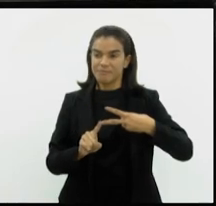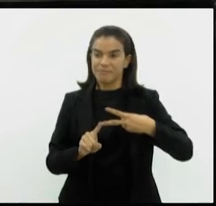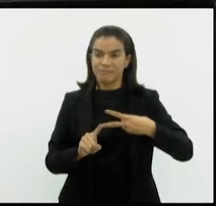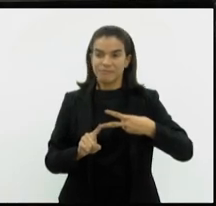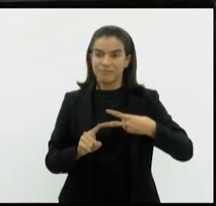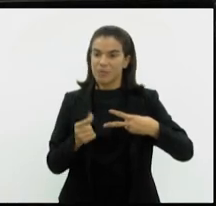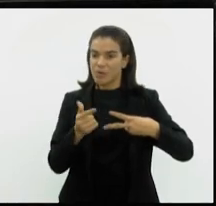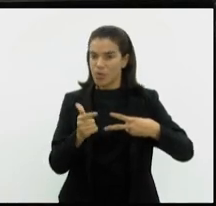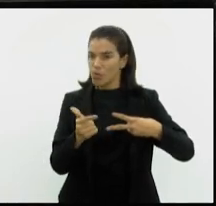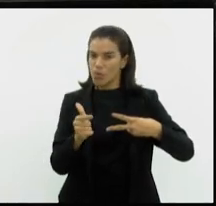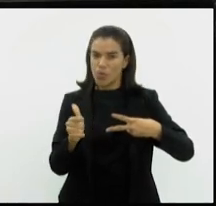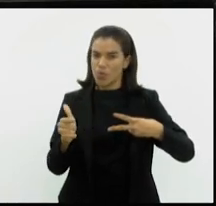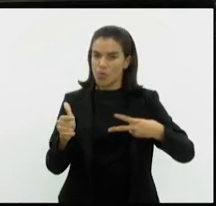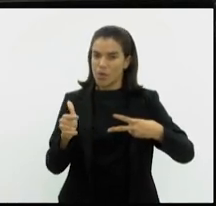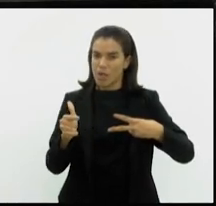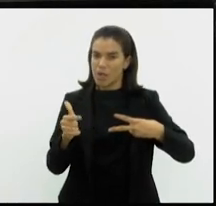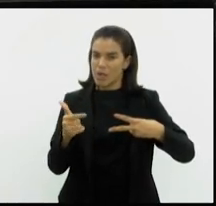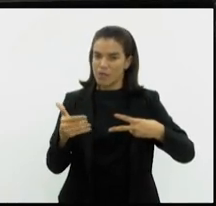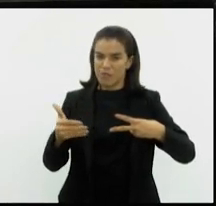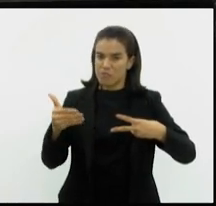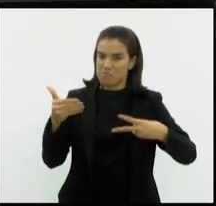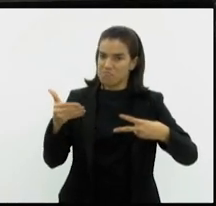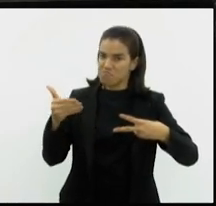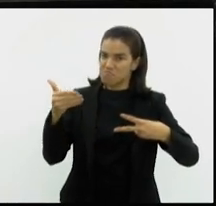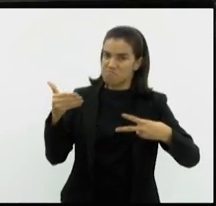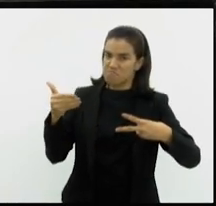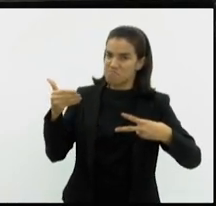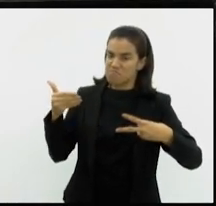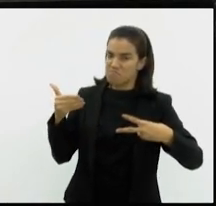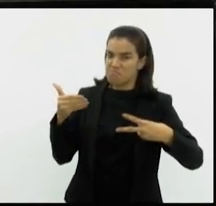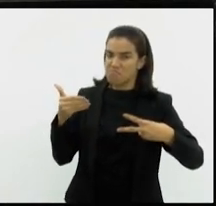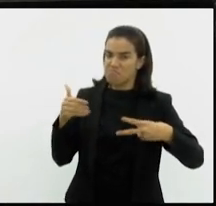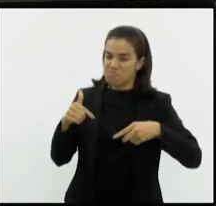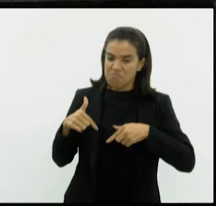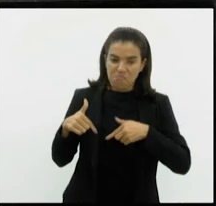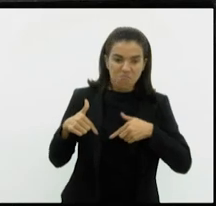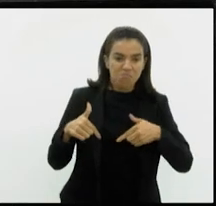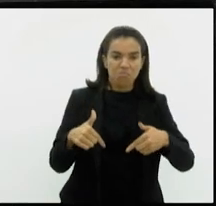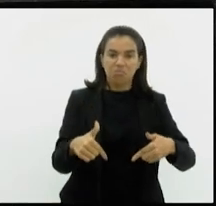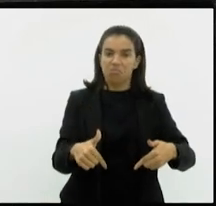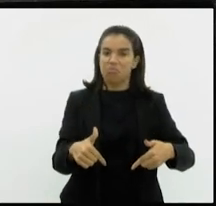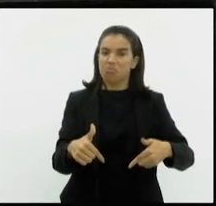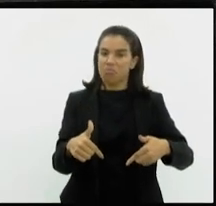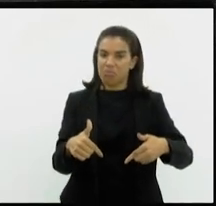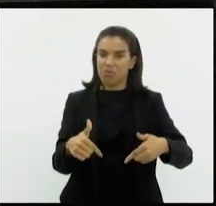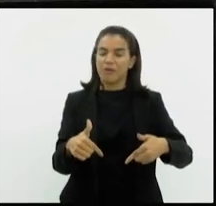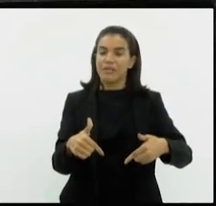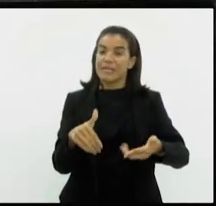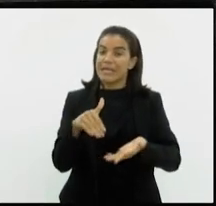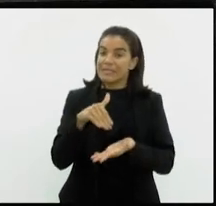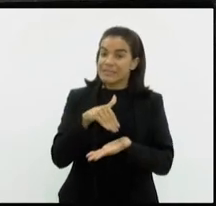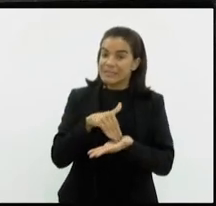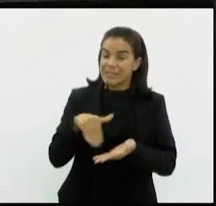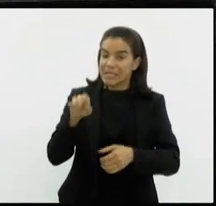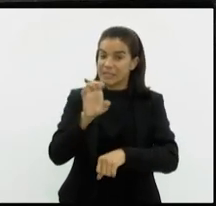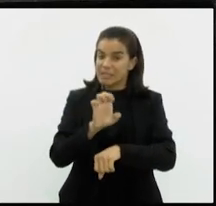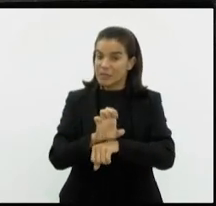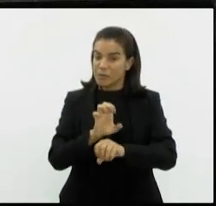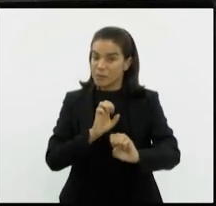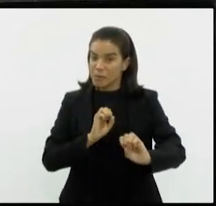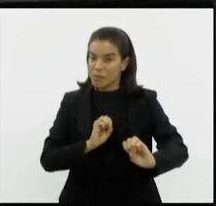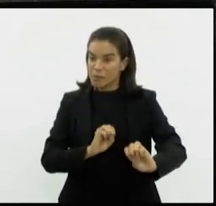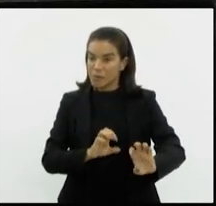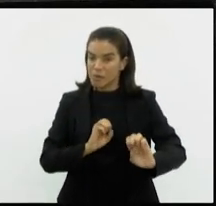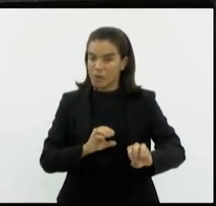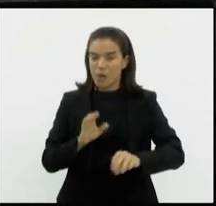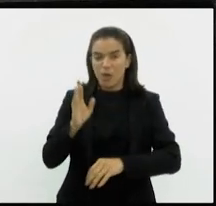não houve aparentemente qualquer Providência por parte da Secretária Estadual de Educação